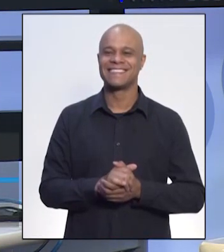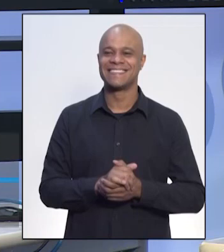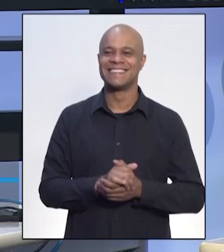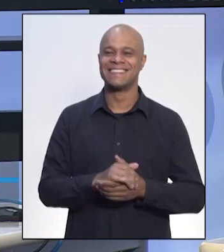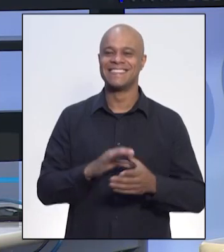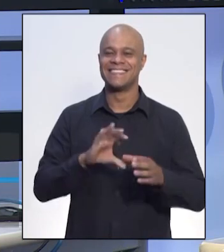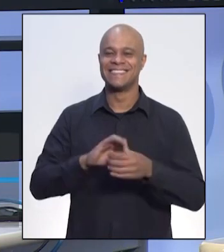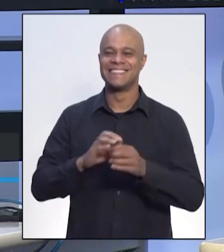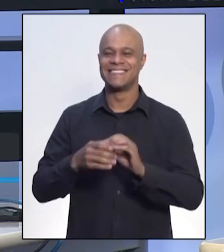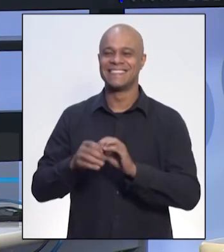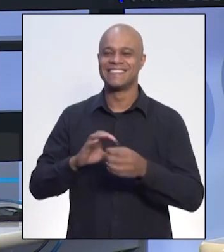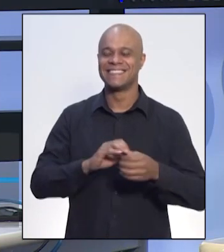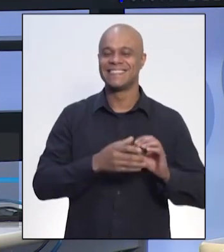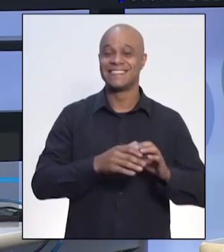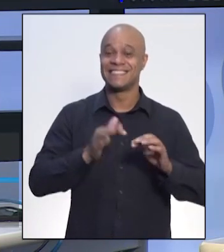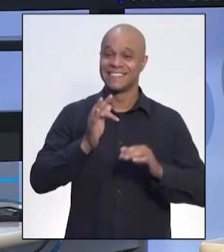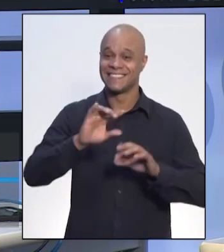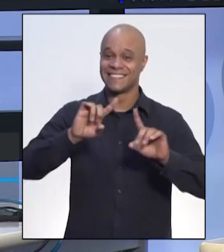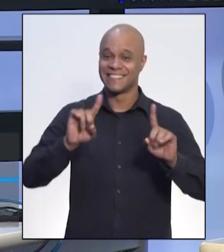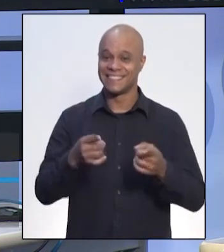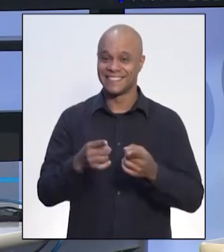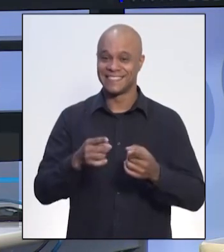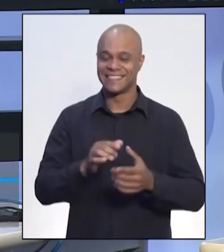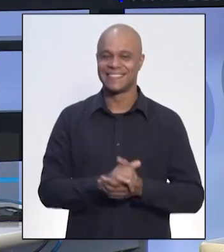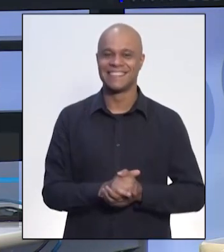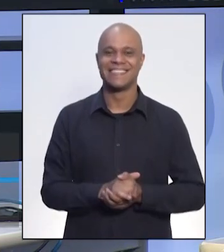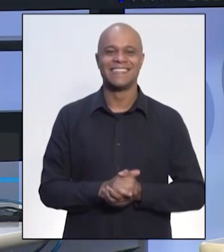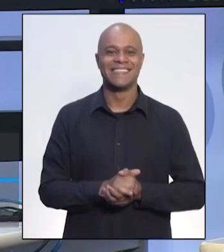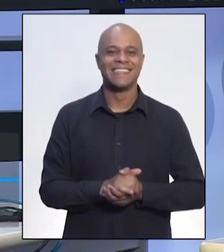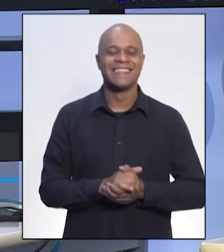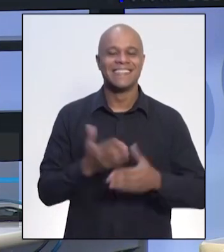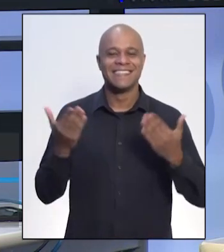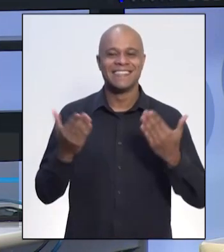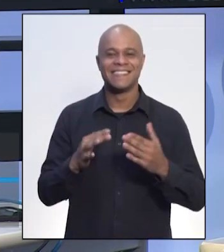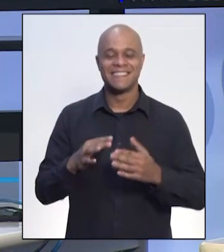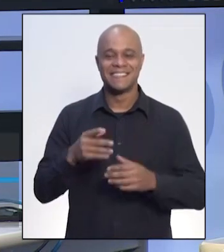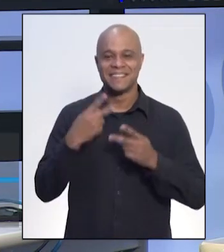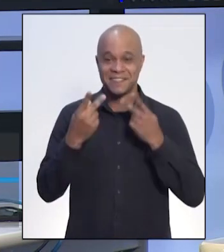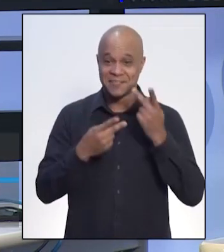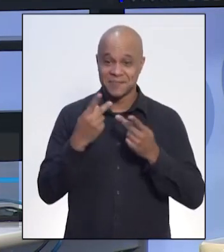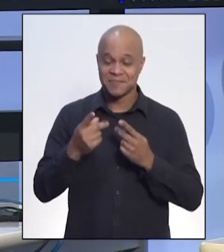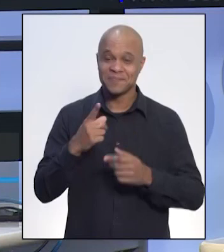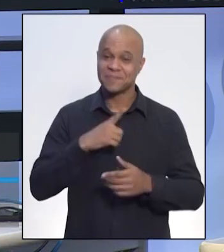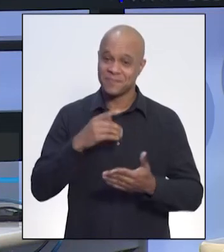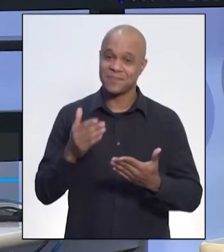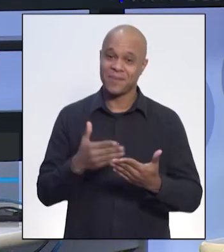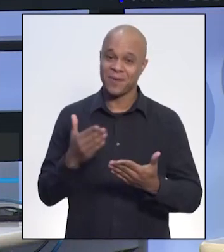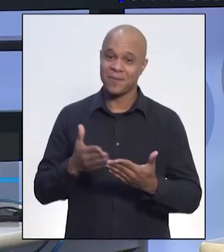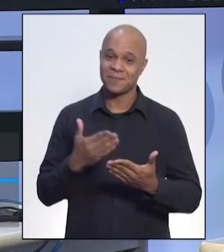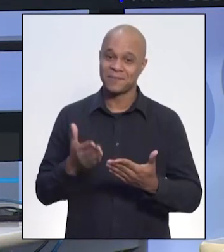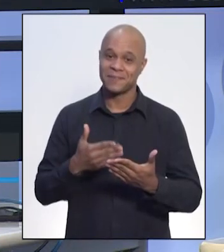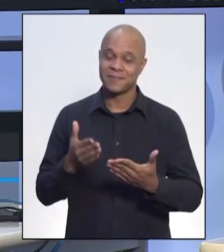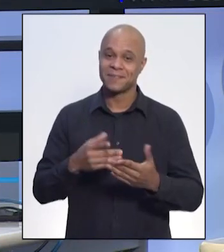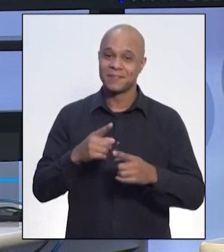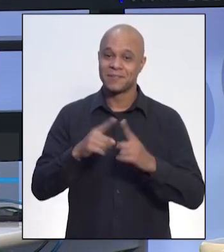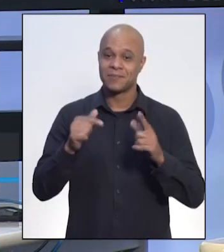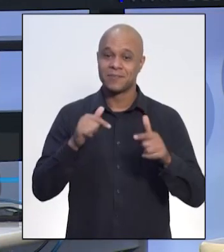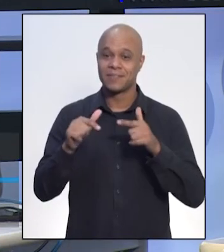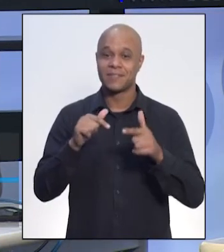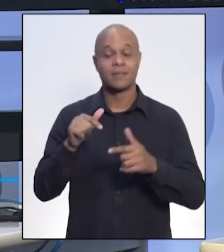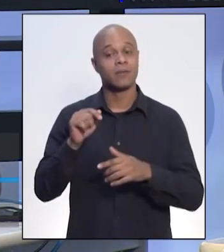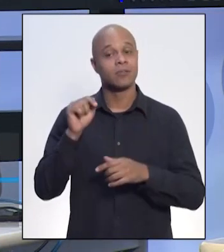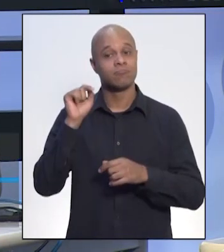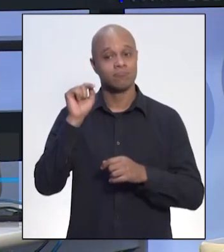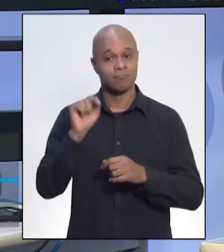de funções do segundo grau. Isso mesmo. Então, hoje o que eu vou falar tem no caderno do aluno, mas as atividades que eu vou fazer